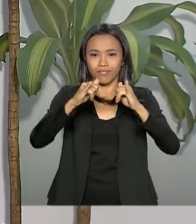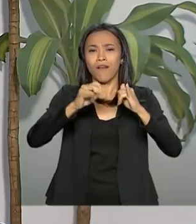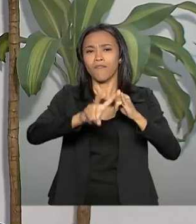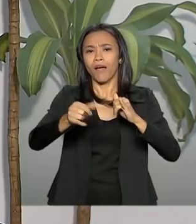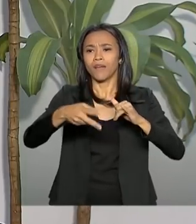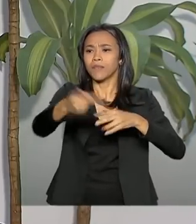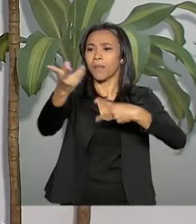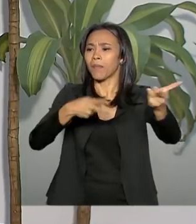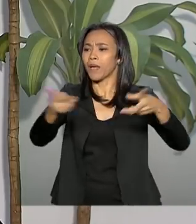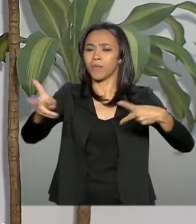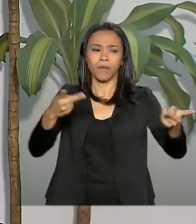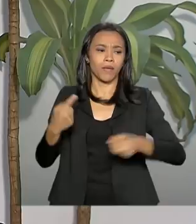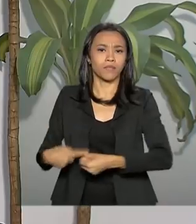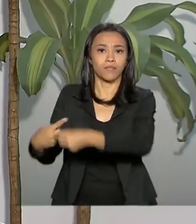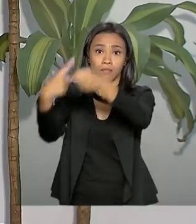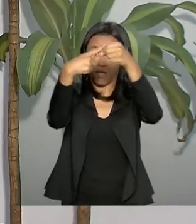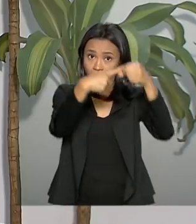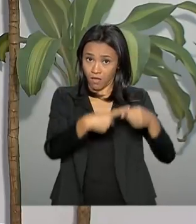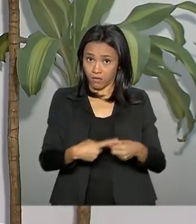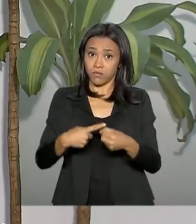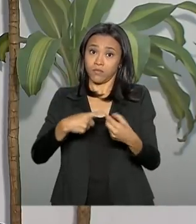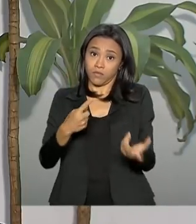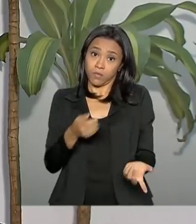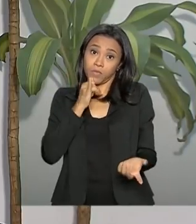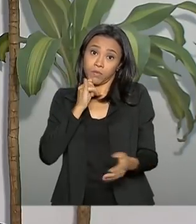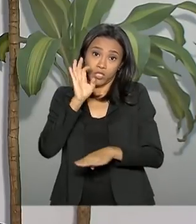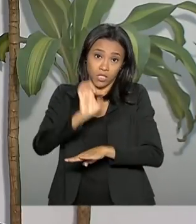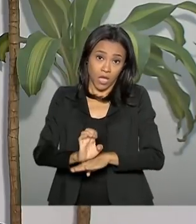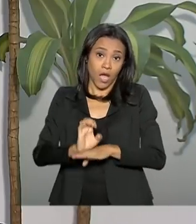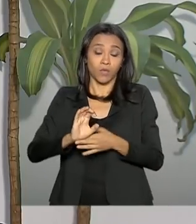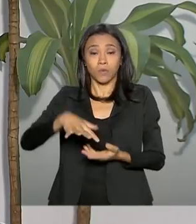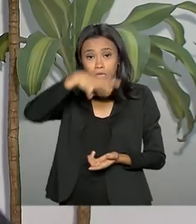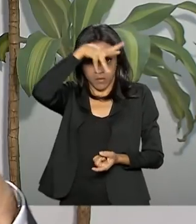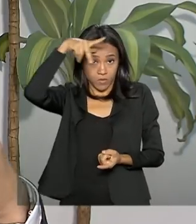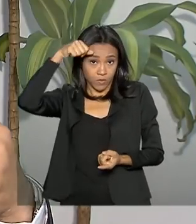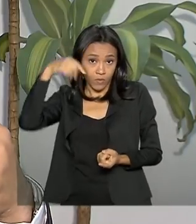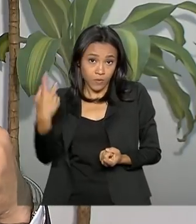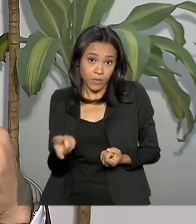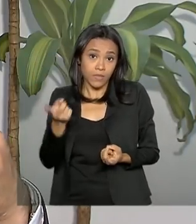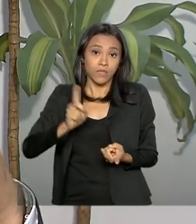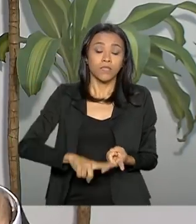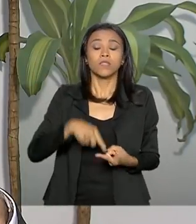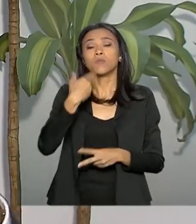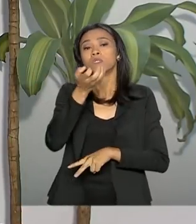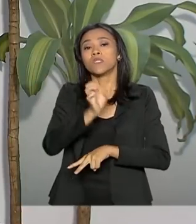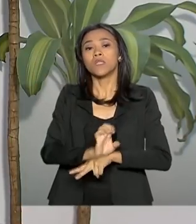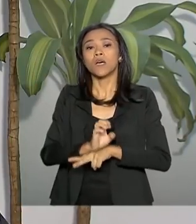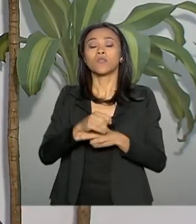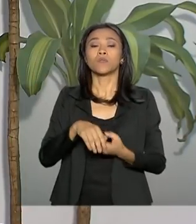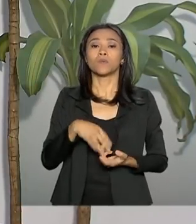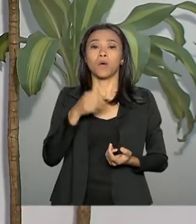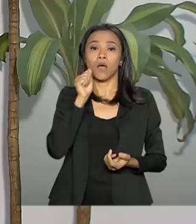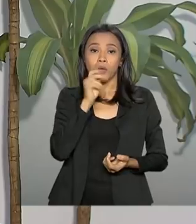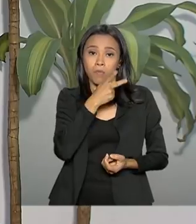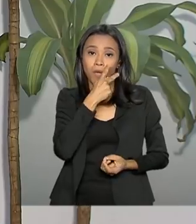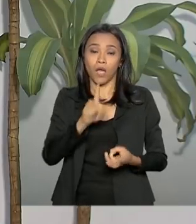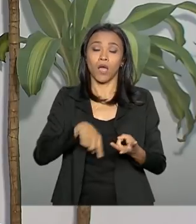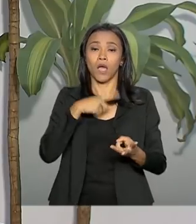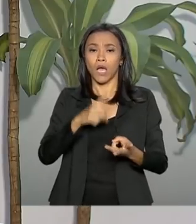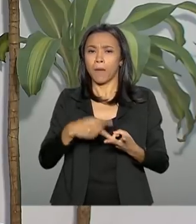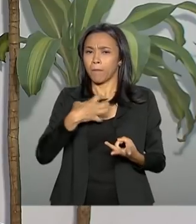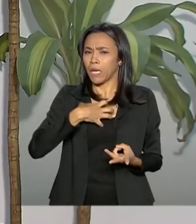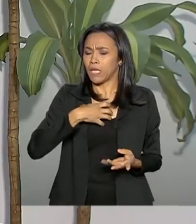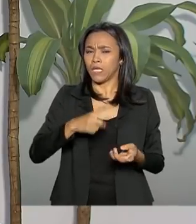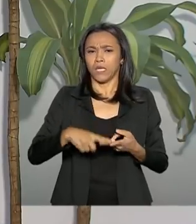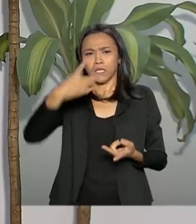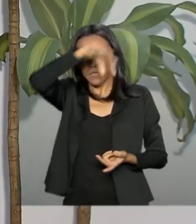diversas cidades. E aí nós estamos falando em estados como Amazonas, que vai ser contemplado, o estado do Amapá, o estado da Bahia, Espírito Santo,